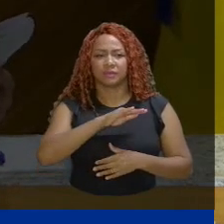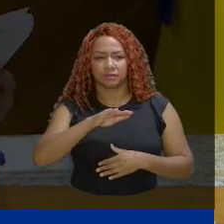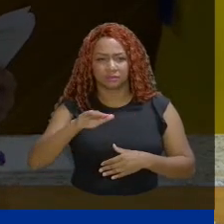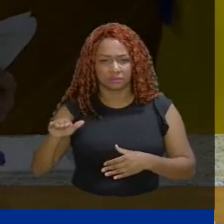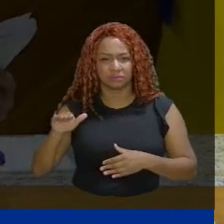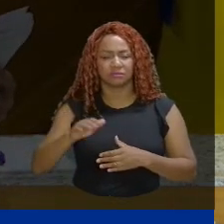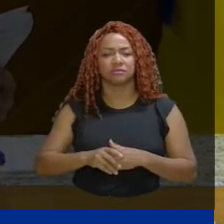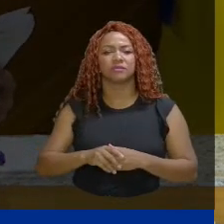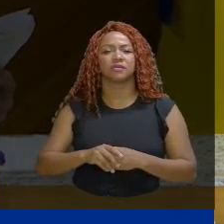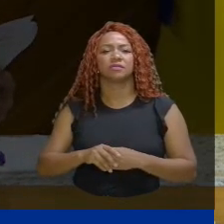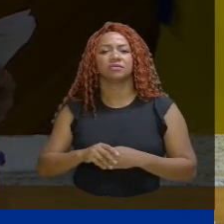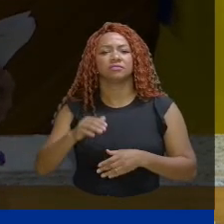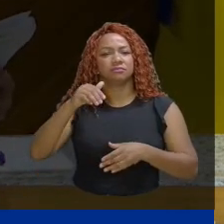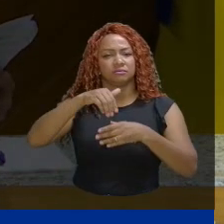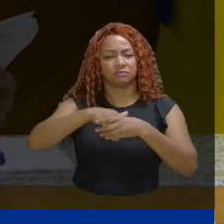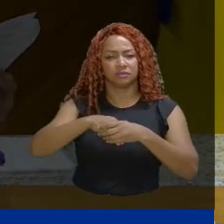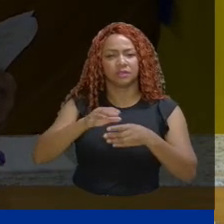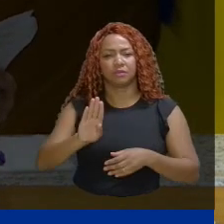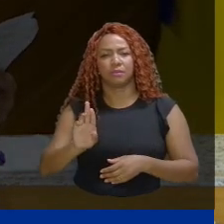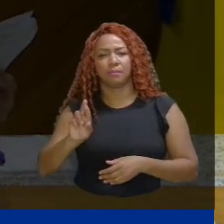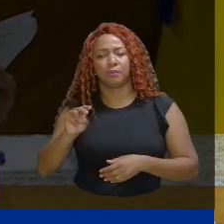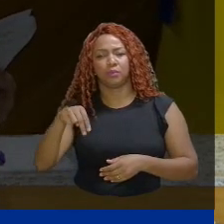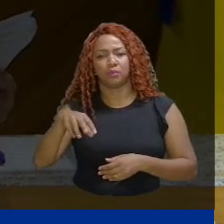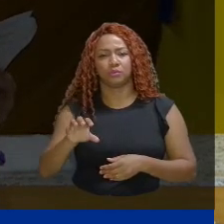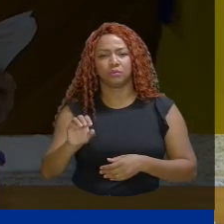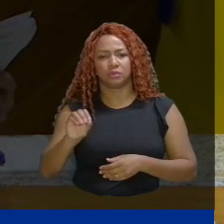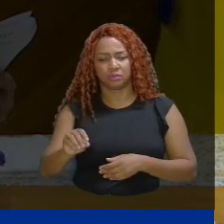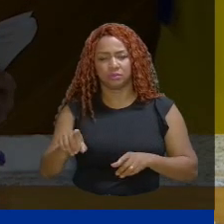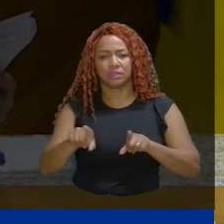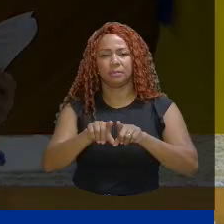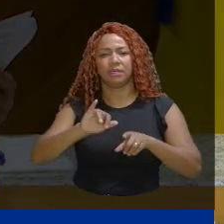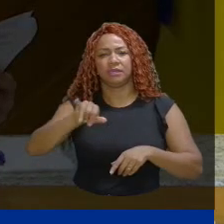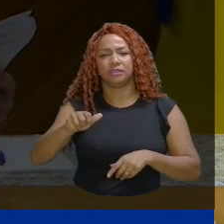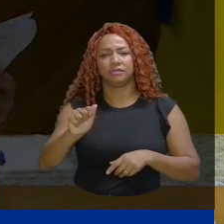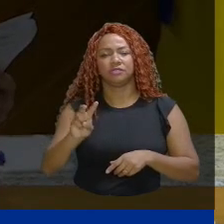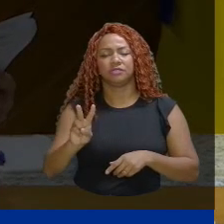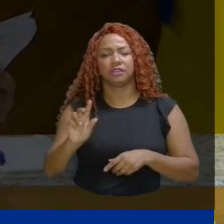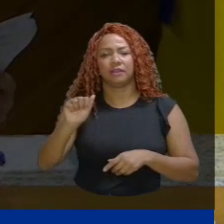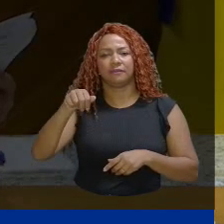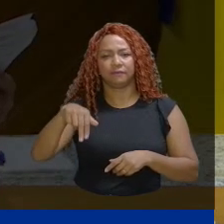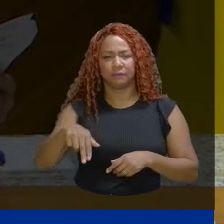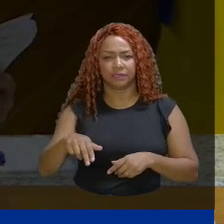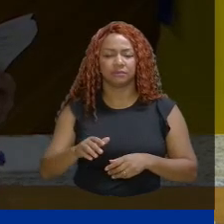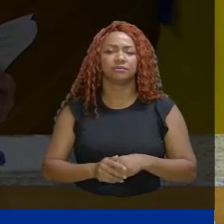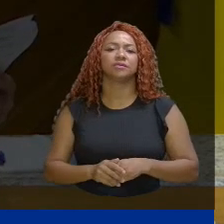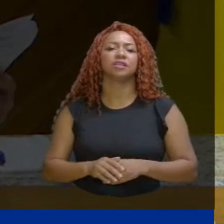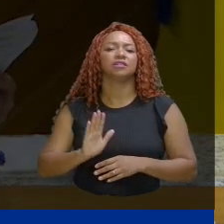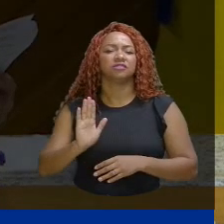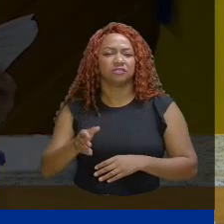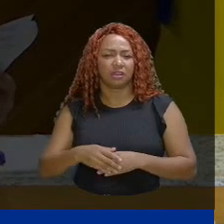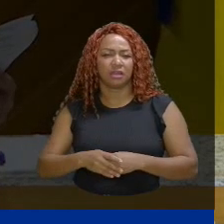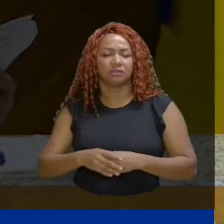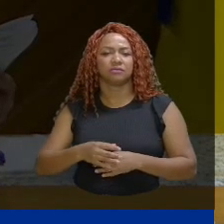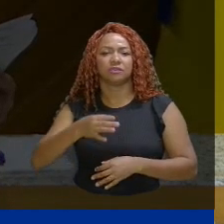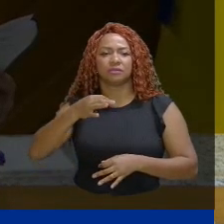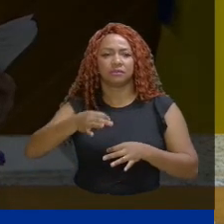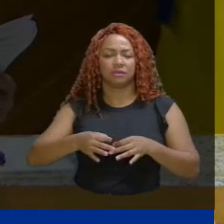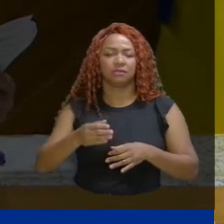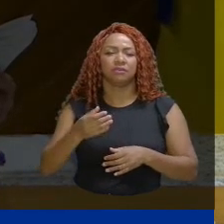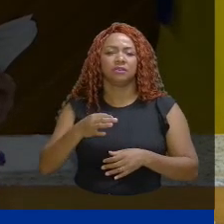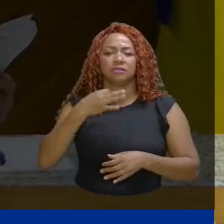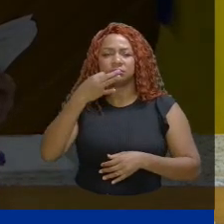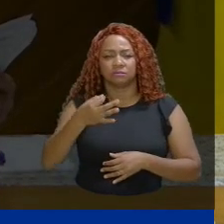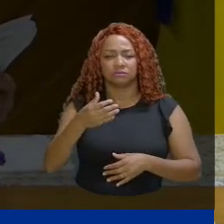da inelegibilidade de Bruno Rezende e Javan Castanho. A particularidade é que, diante do voto do juiz